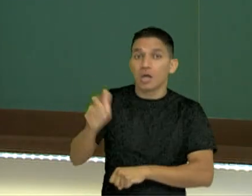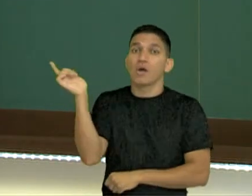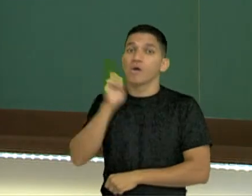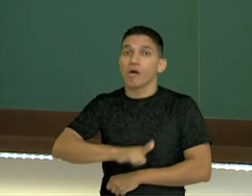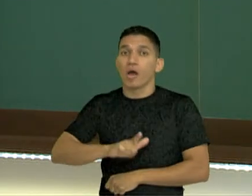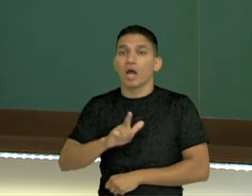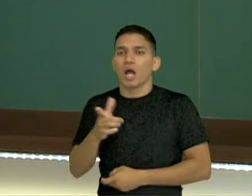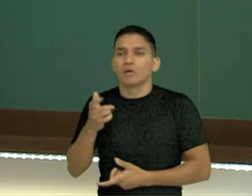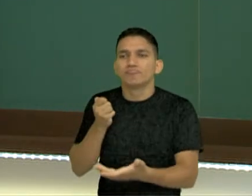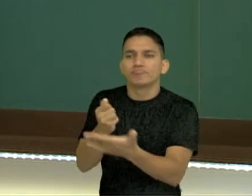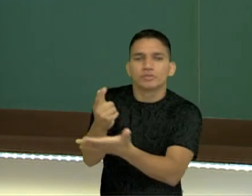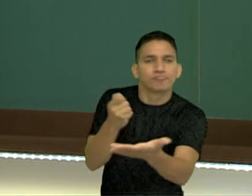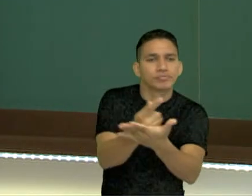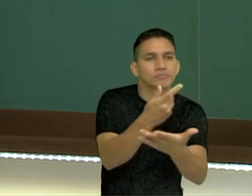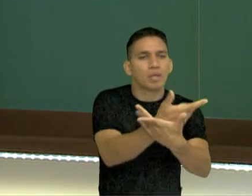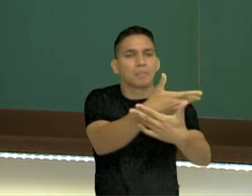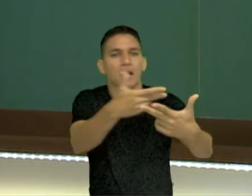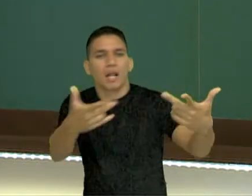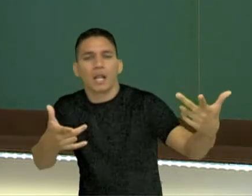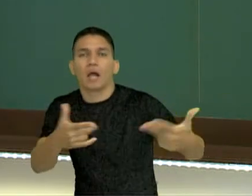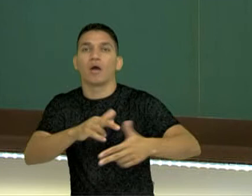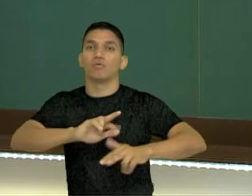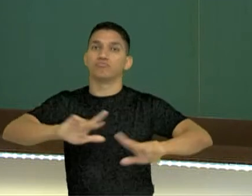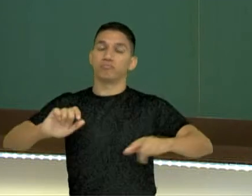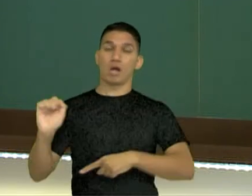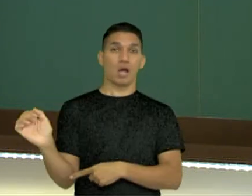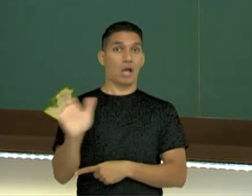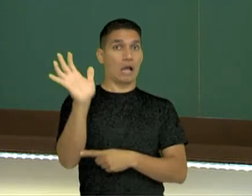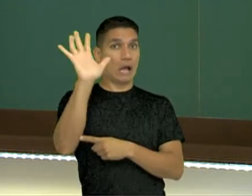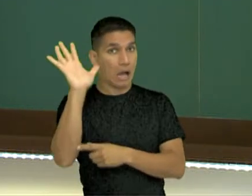adquirir determinados produtos que custam muito alto